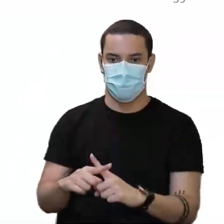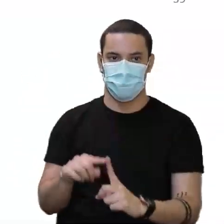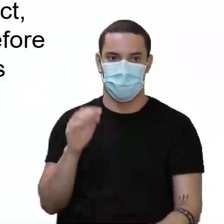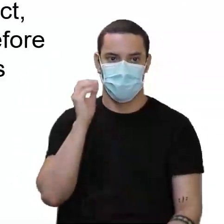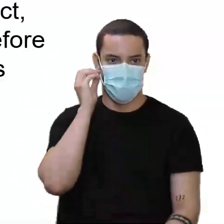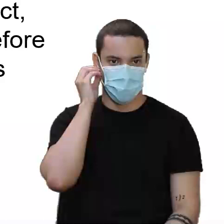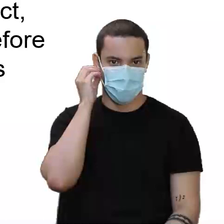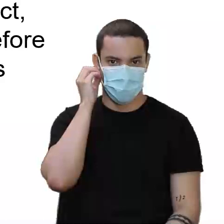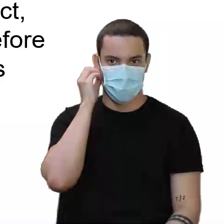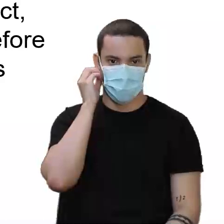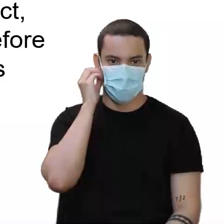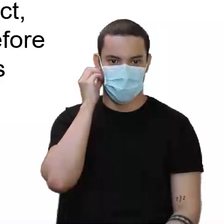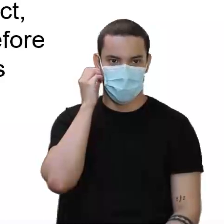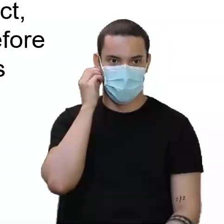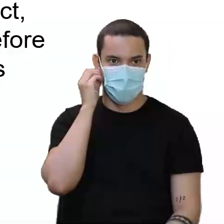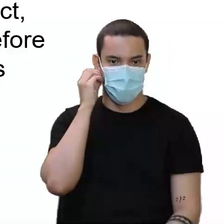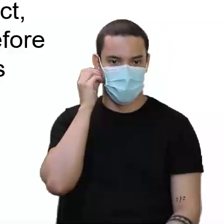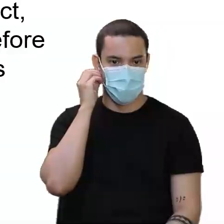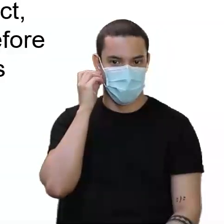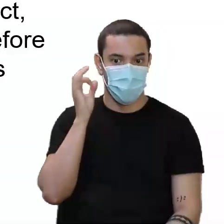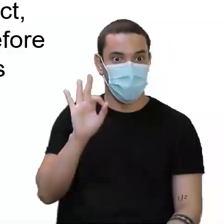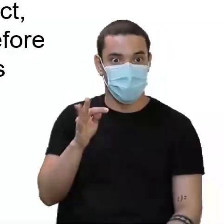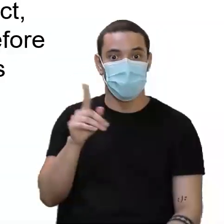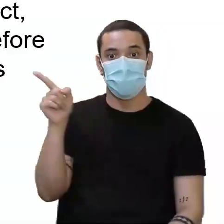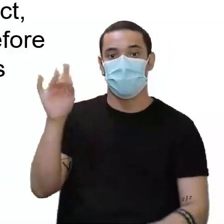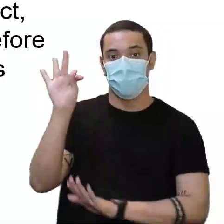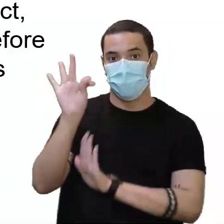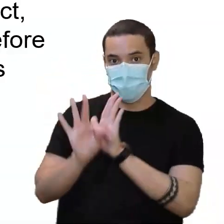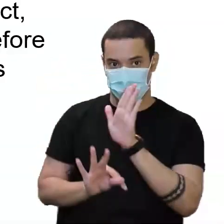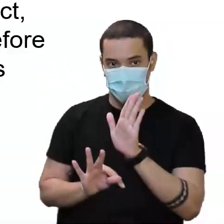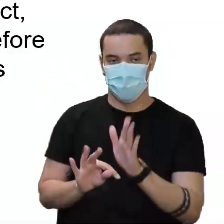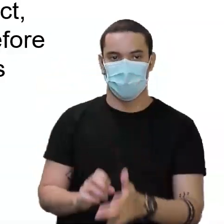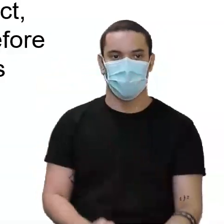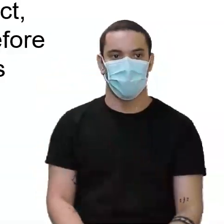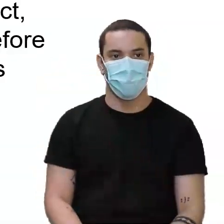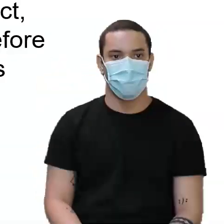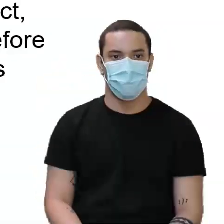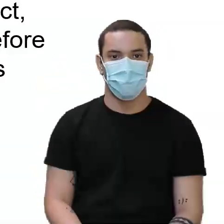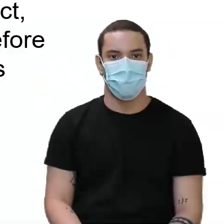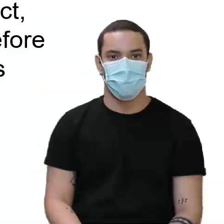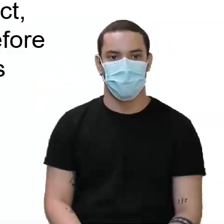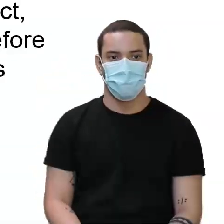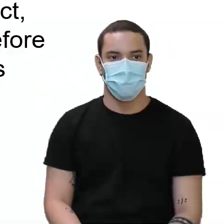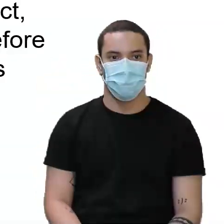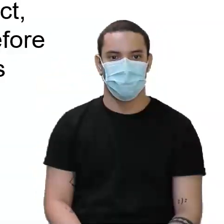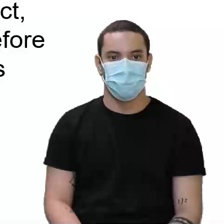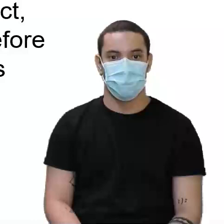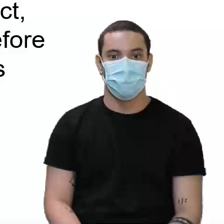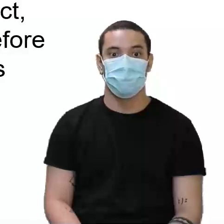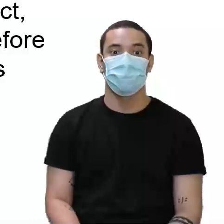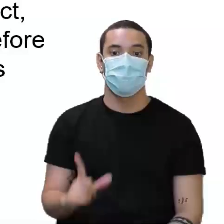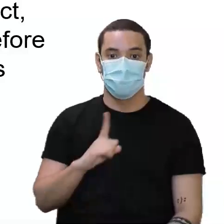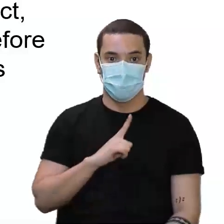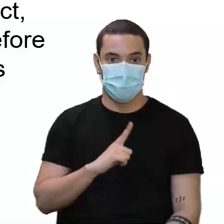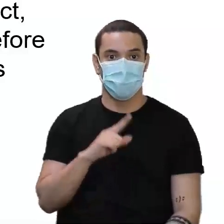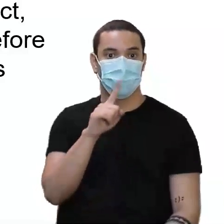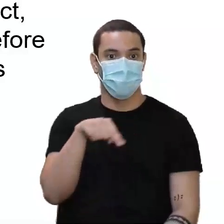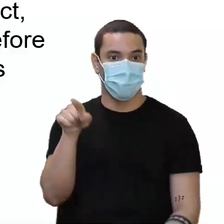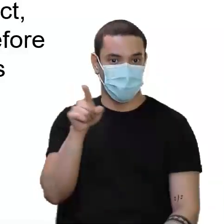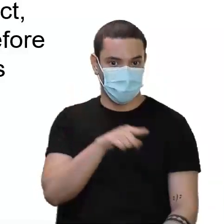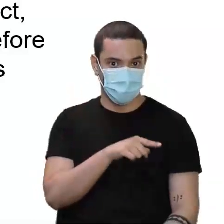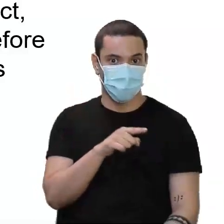competition de dança, dance competition. E a gente tem aí, as alternativas, elas são grandes, né, e tudo mais,